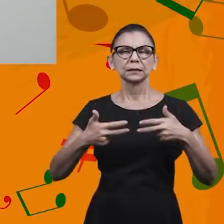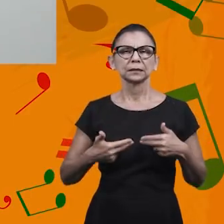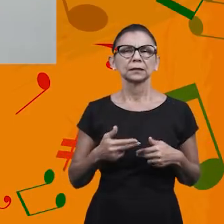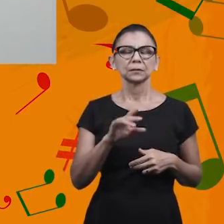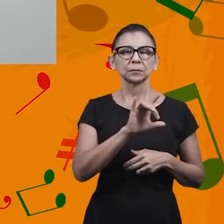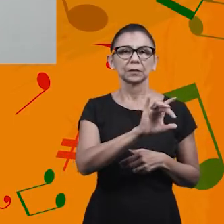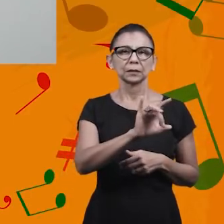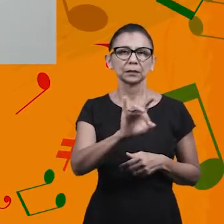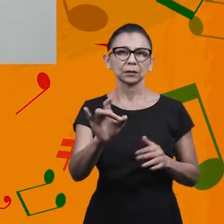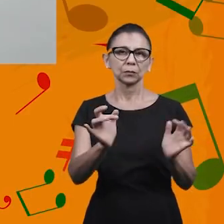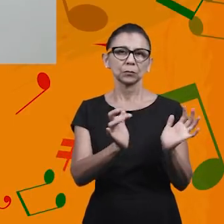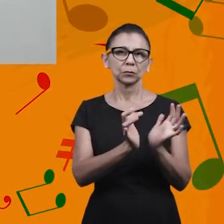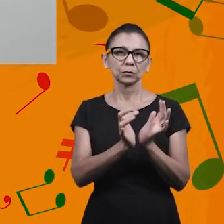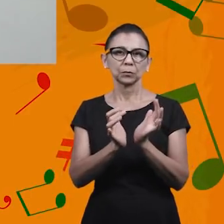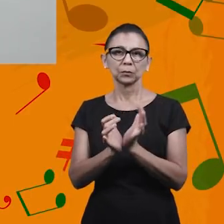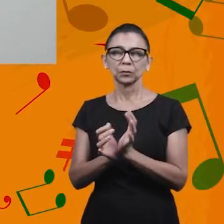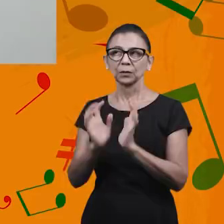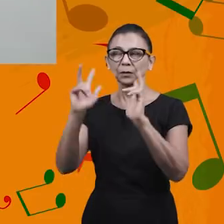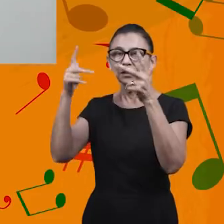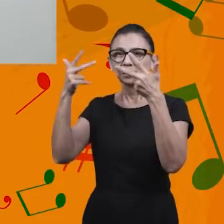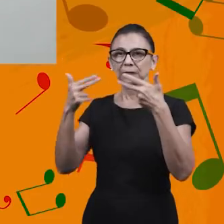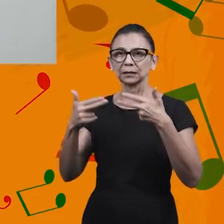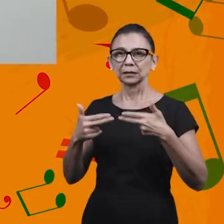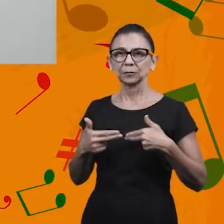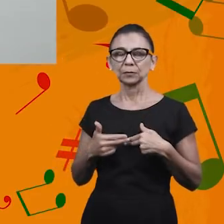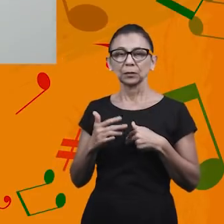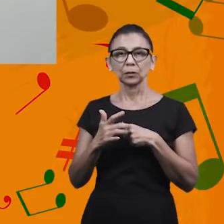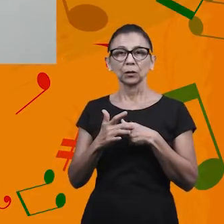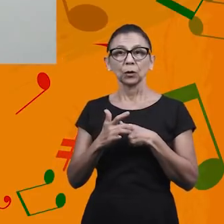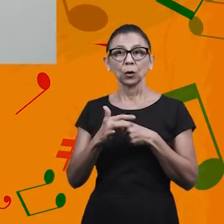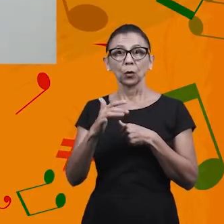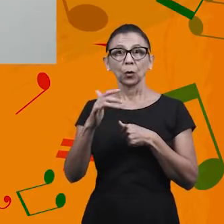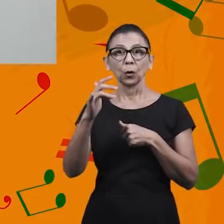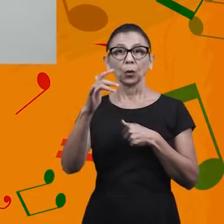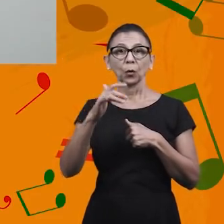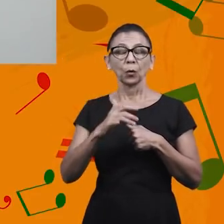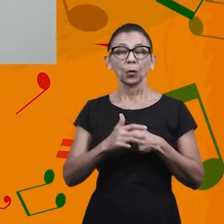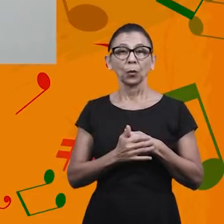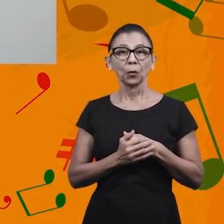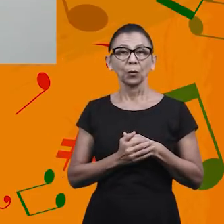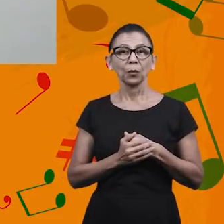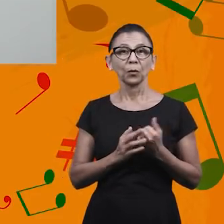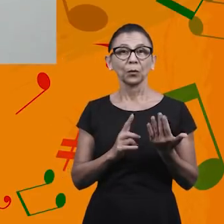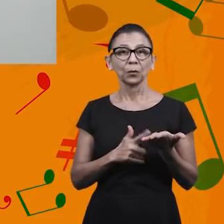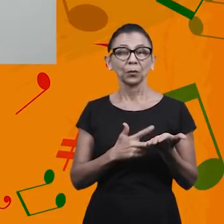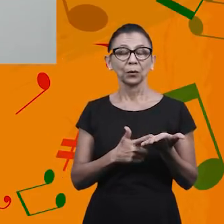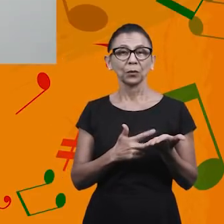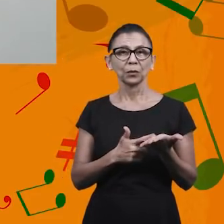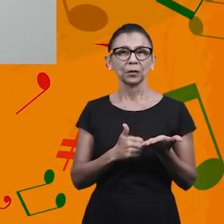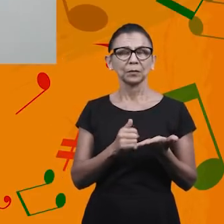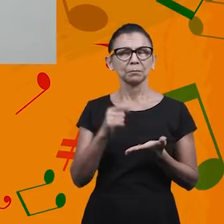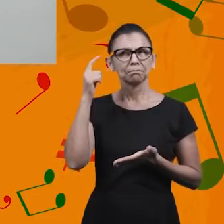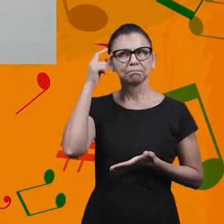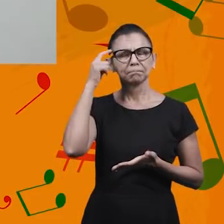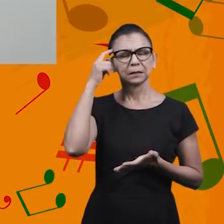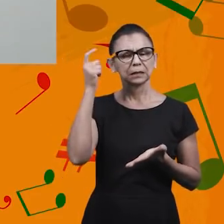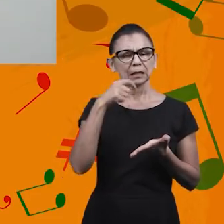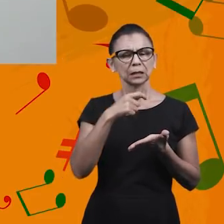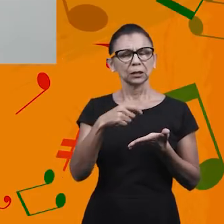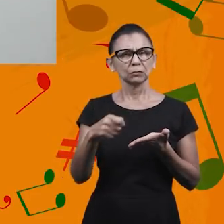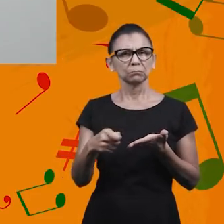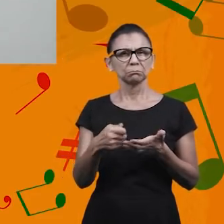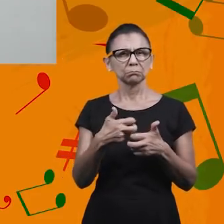decorrer deste ano, iniciando com a jovem Ana Carolina. A paz, Senhor Jesus, irmãos. Meu nome é